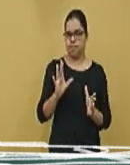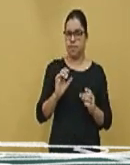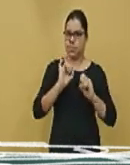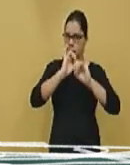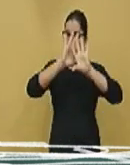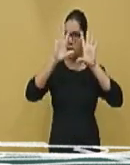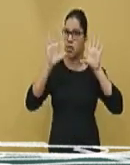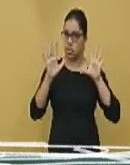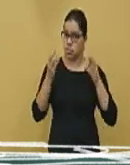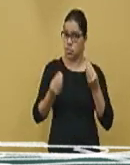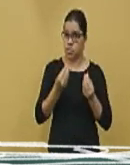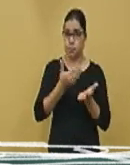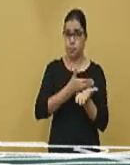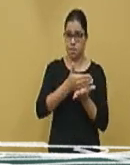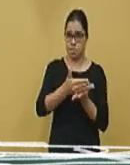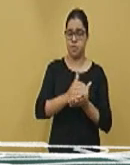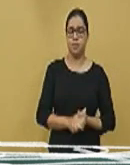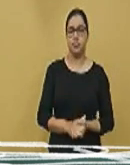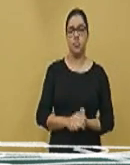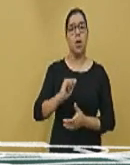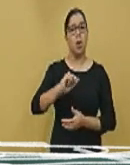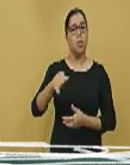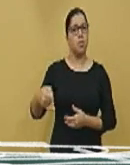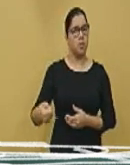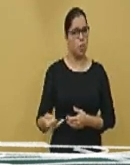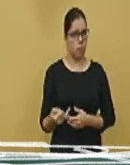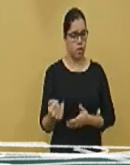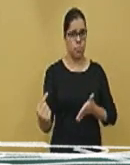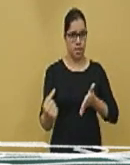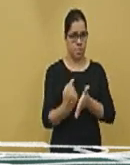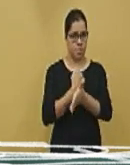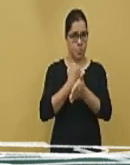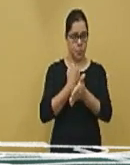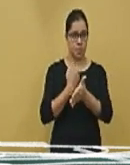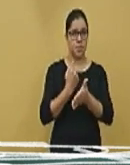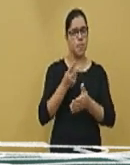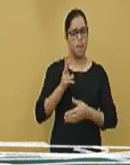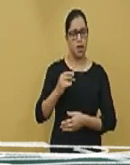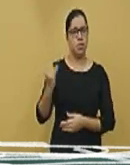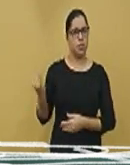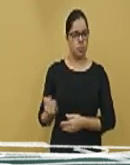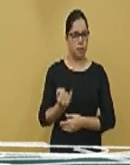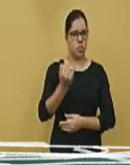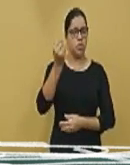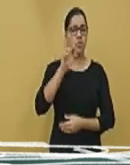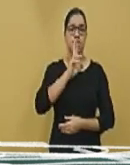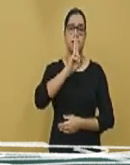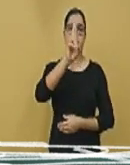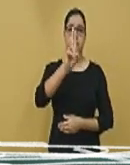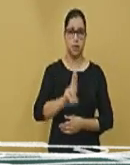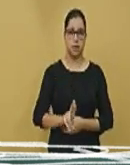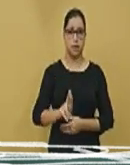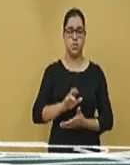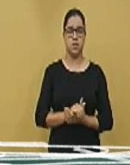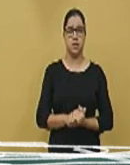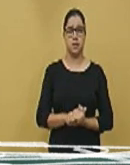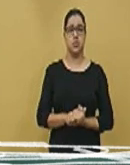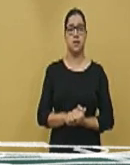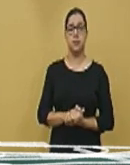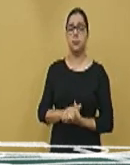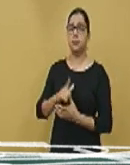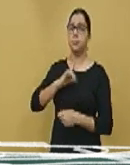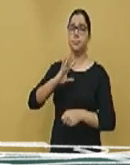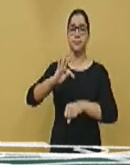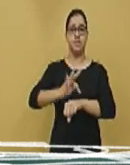foi a minha fala inicial. Agora, aproveitando a deixa da pergunta, que é sempre importante a gente responder, a questão de